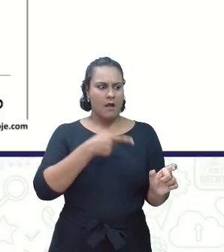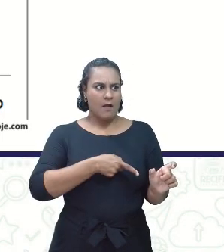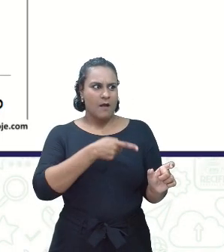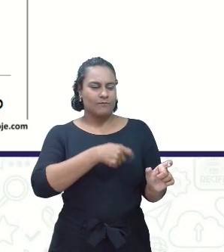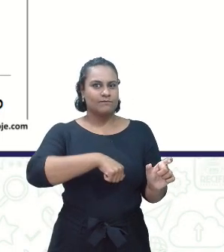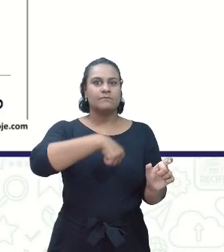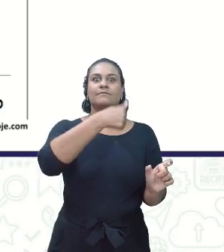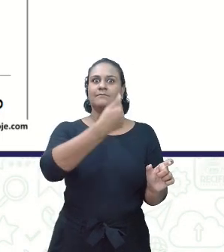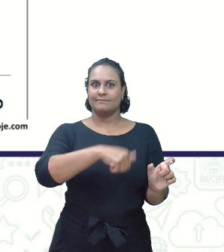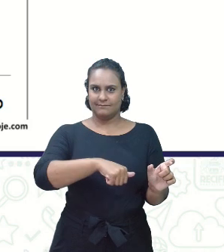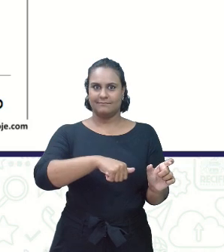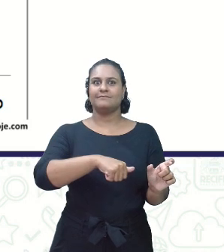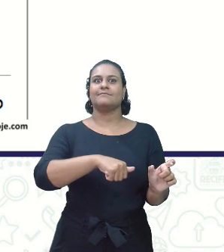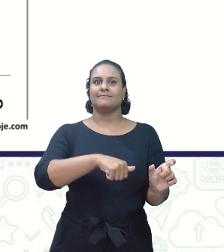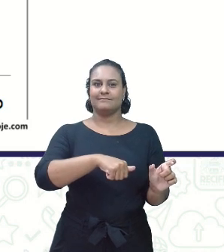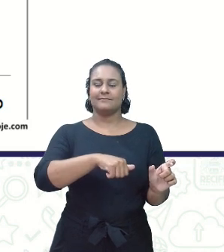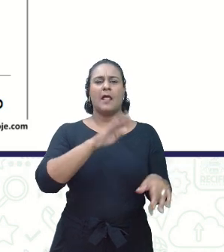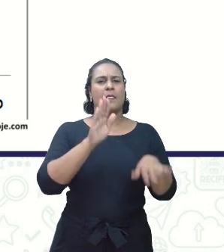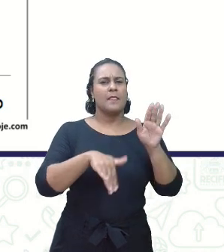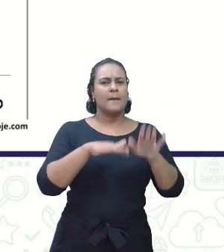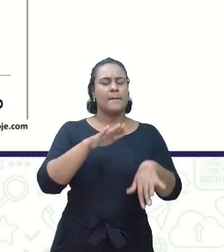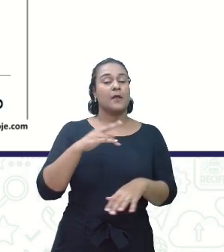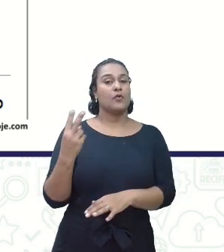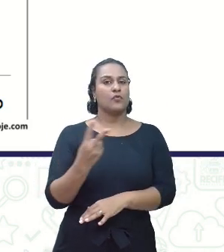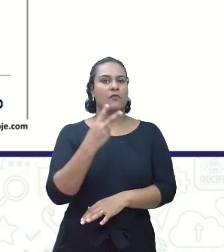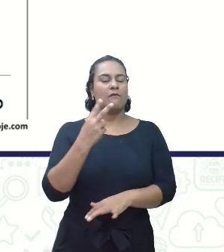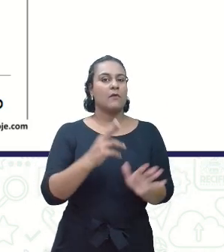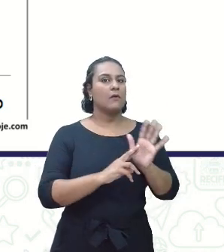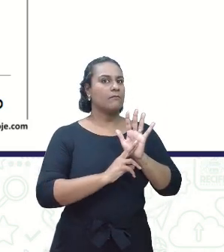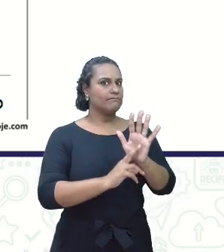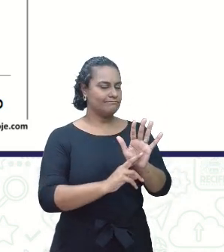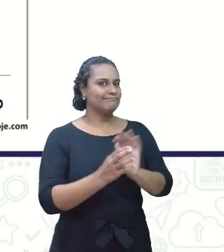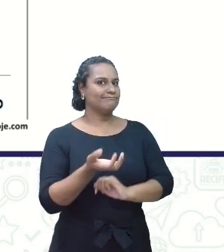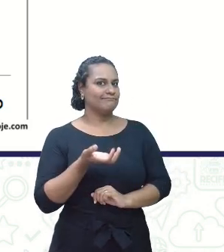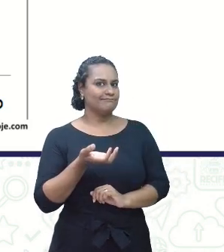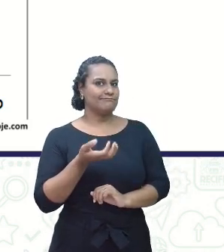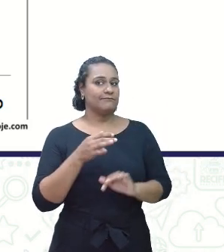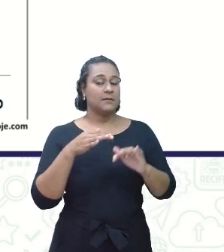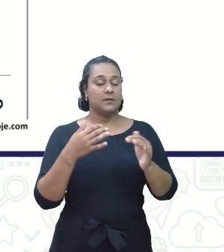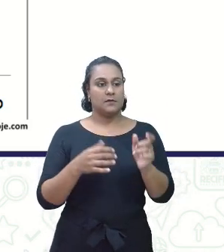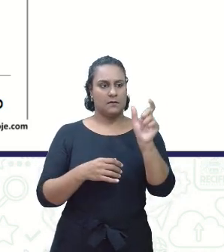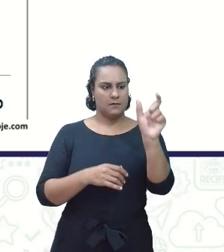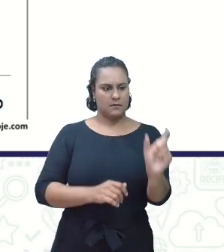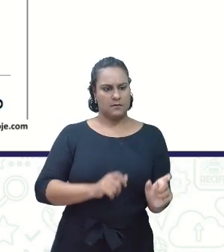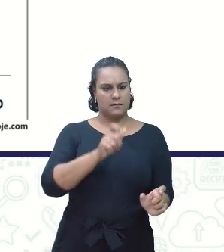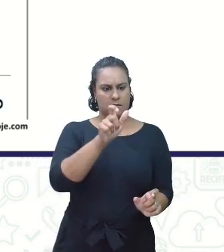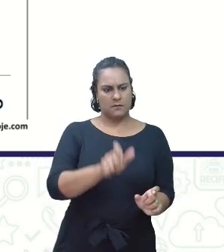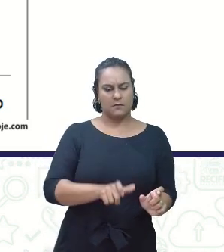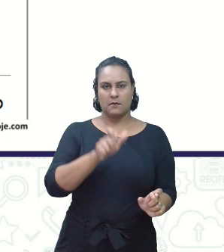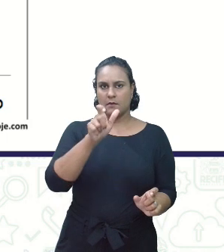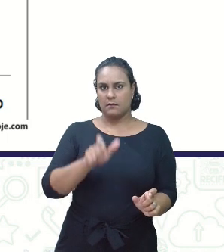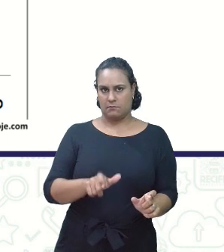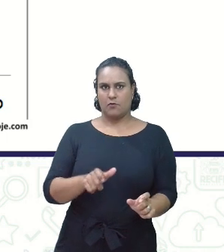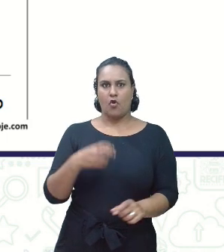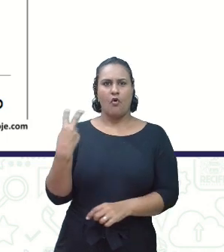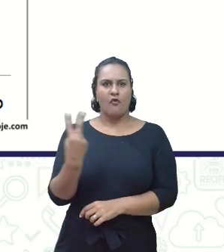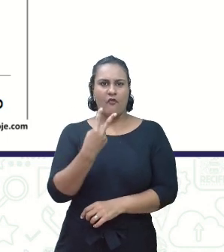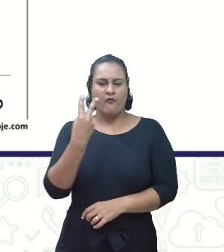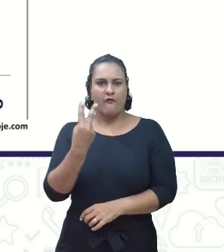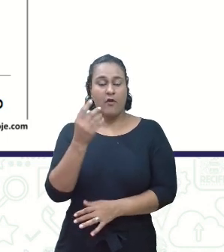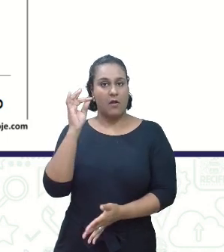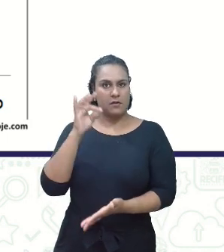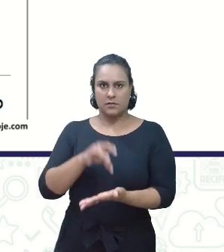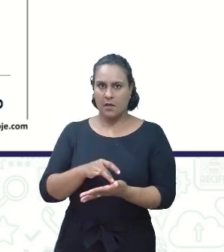acordo com o valor que eu quero representar. As barrinhas, elas não estão com valor exato, né? Todos os